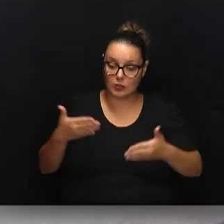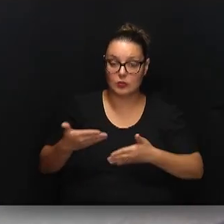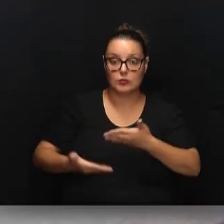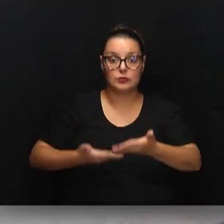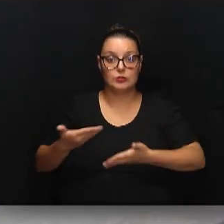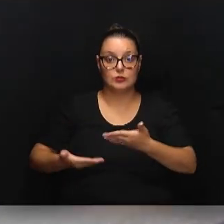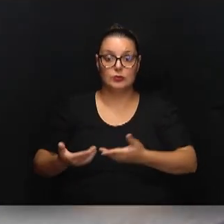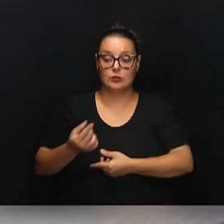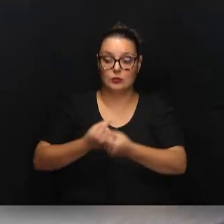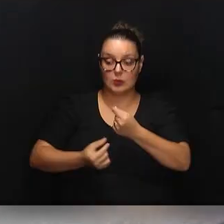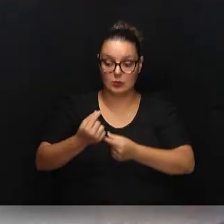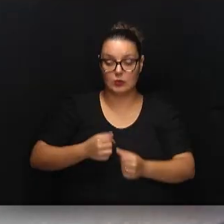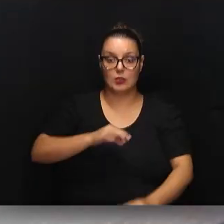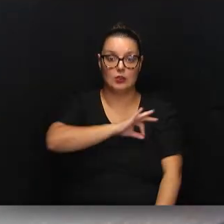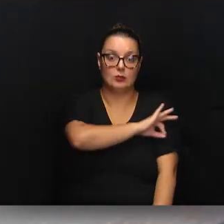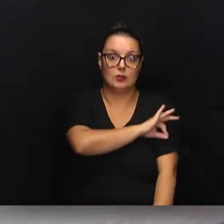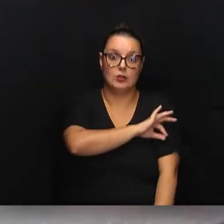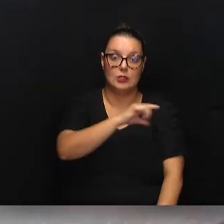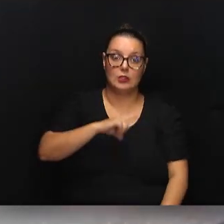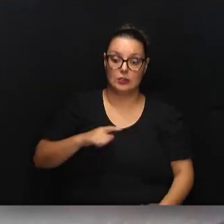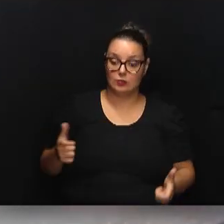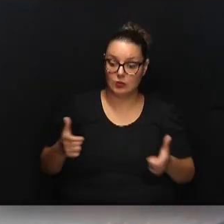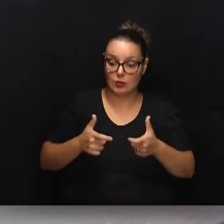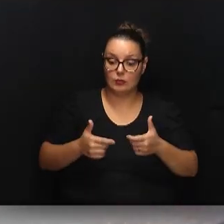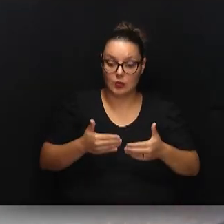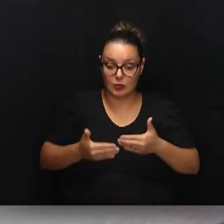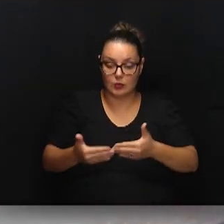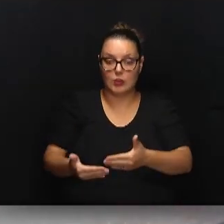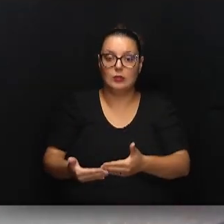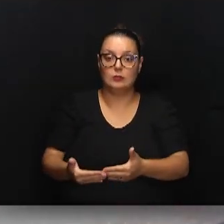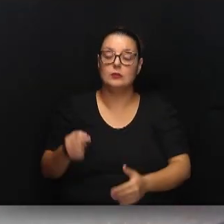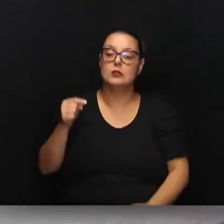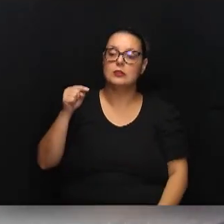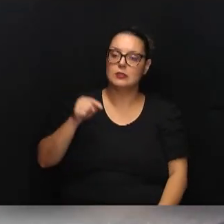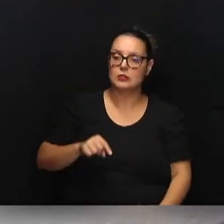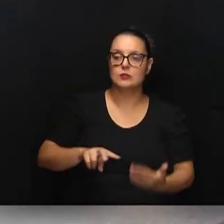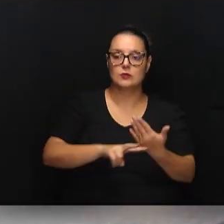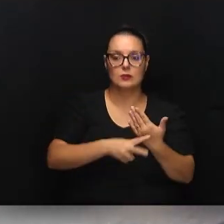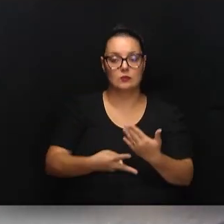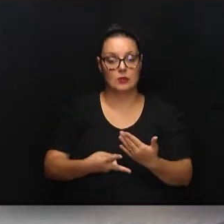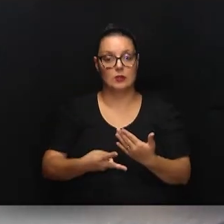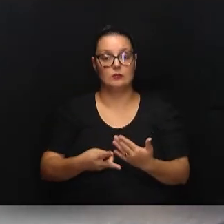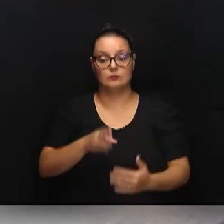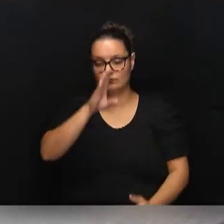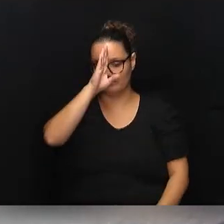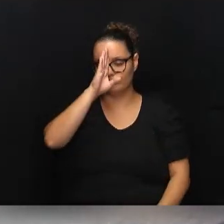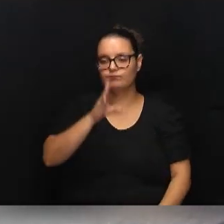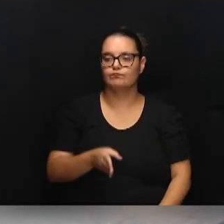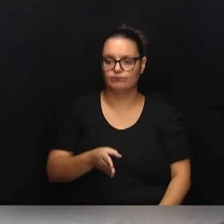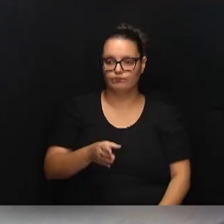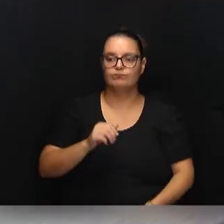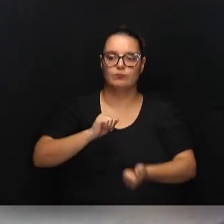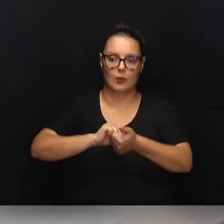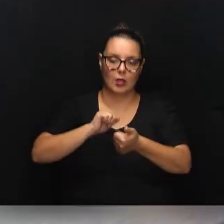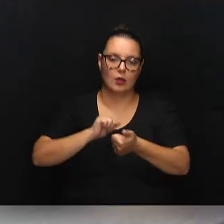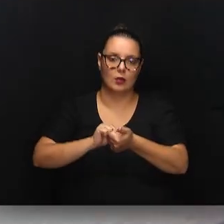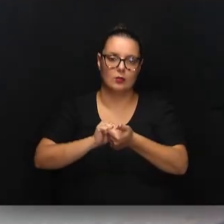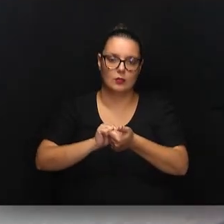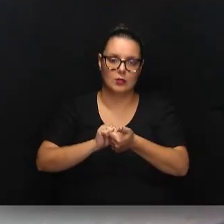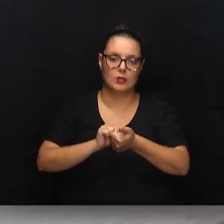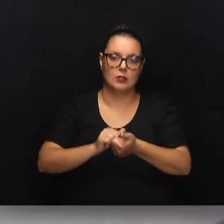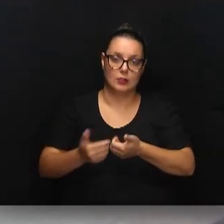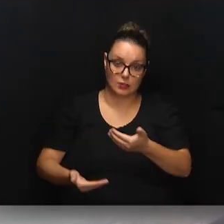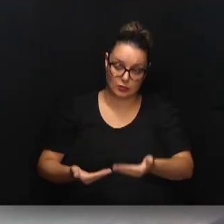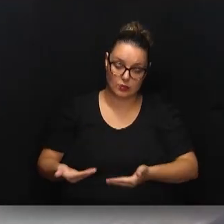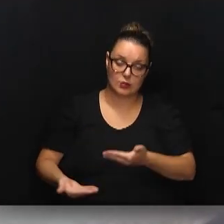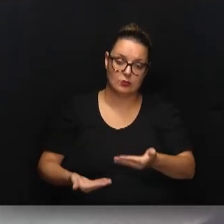no orçamento da prefeitura tem diminuído ao longo do tempo. E isso reflete de forma direta na qualidade e na oferta dos